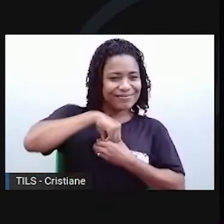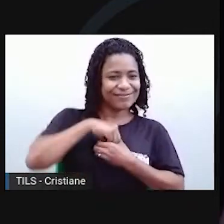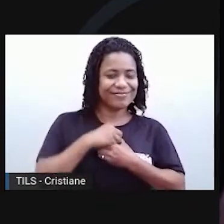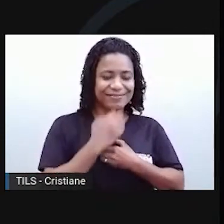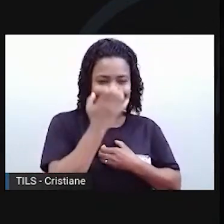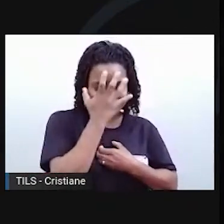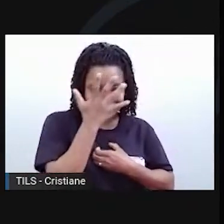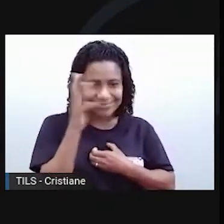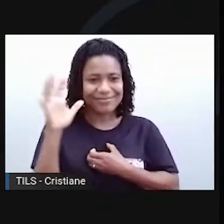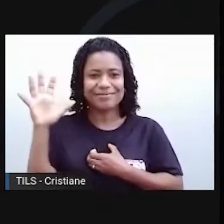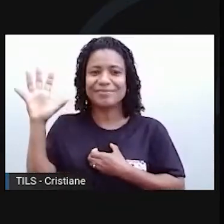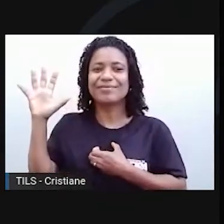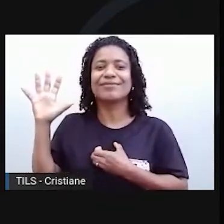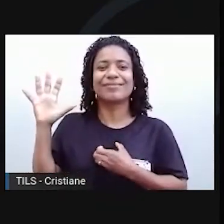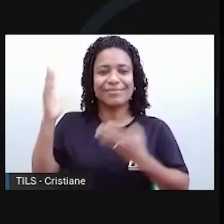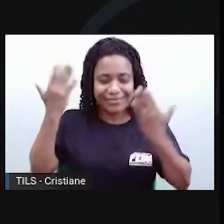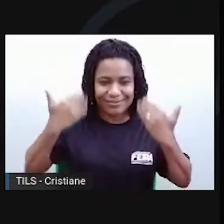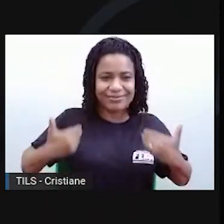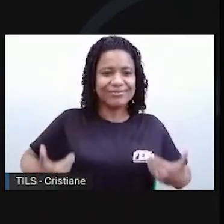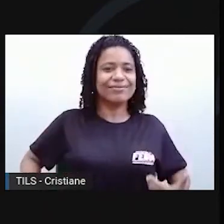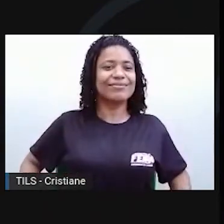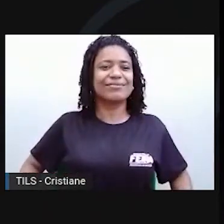esse corpo.